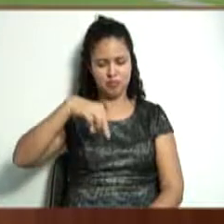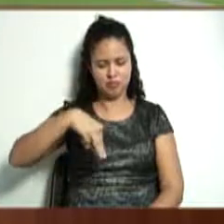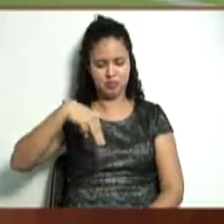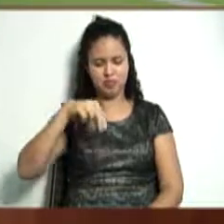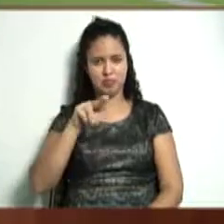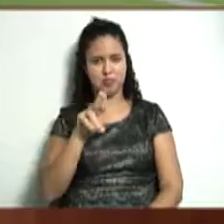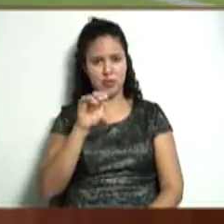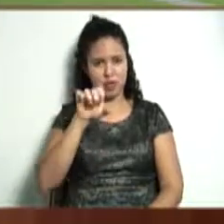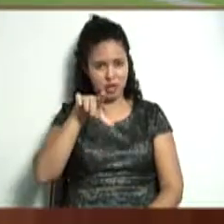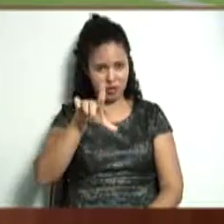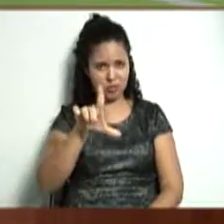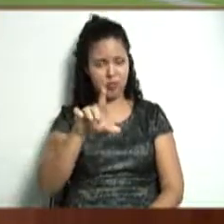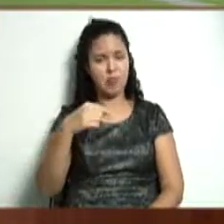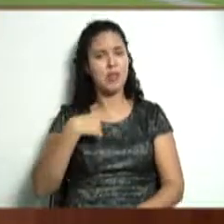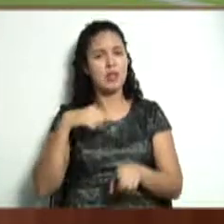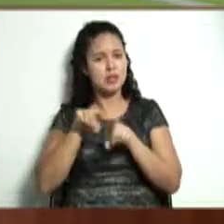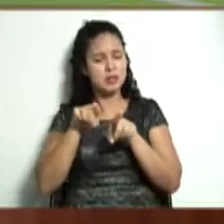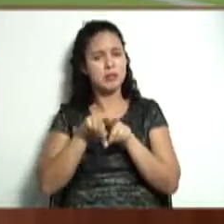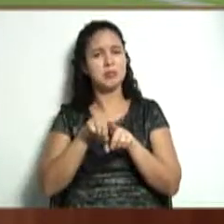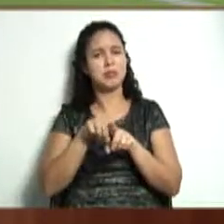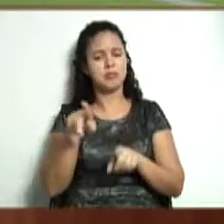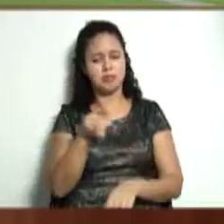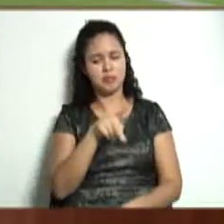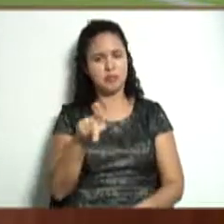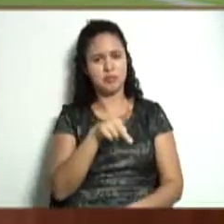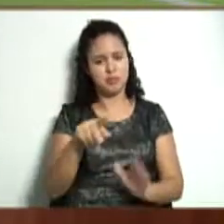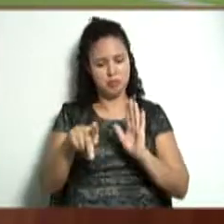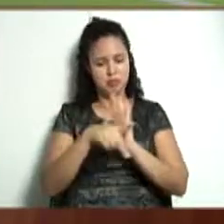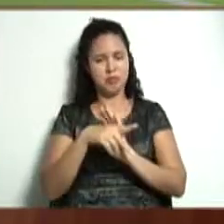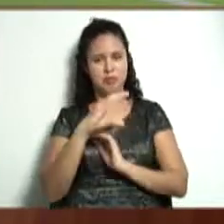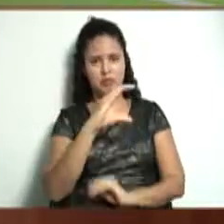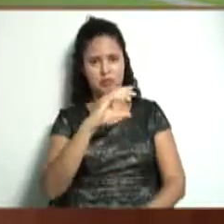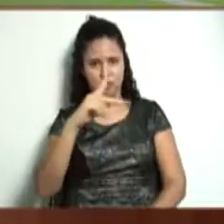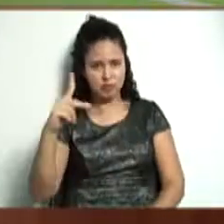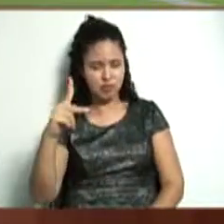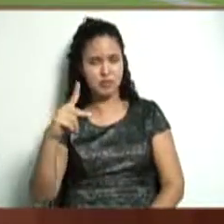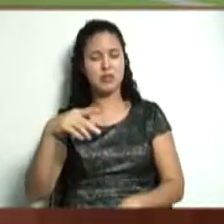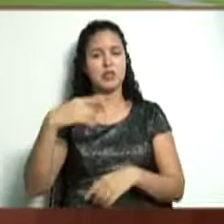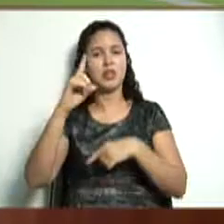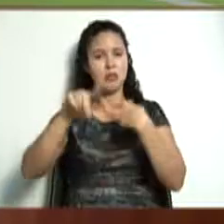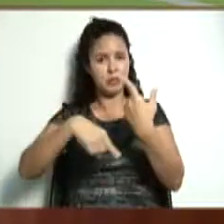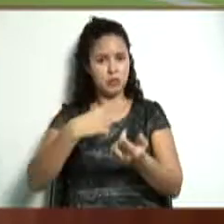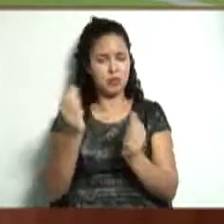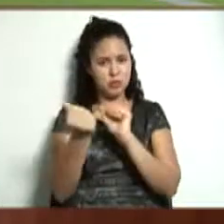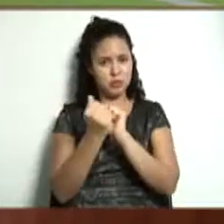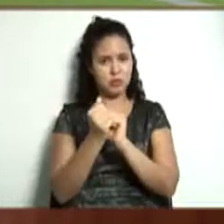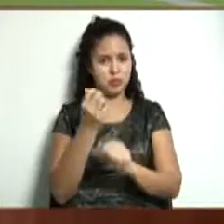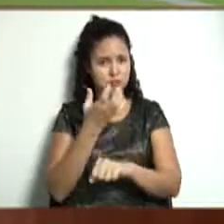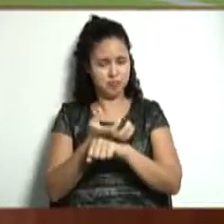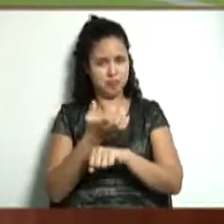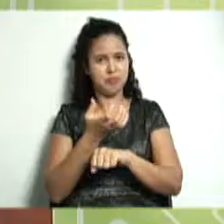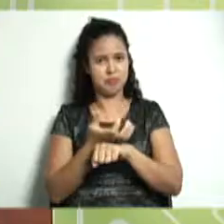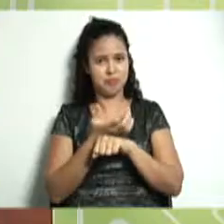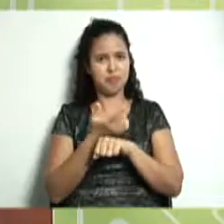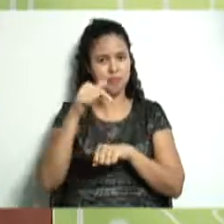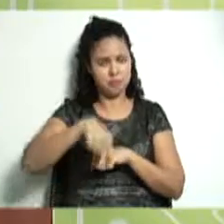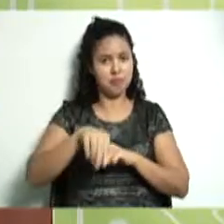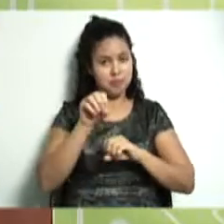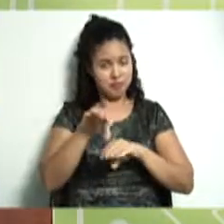de cooperativismo e futuramente vou estar com vocês também, acompanhando em outras disciplinas. Muito